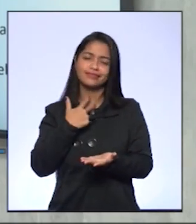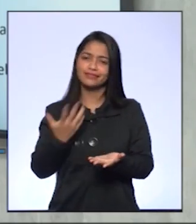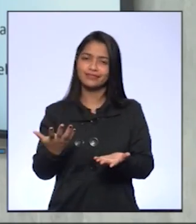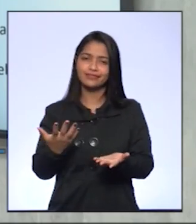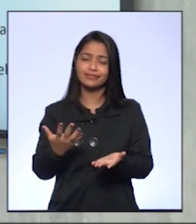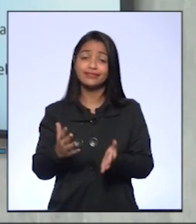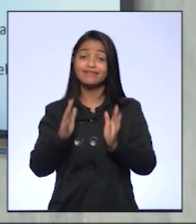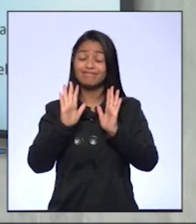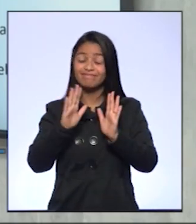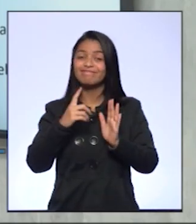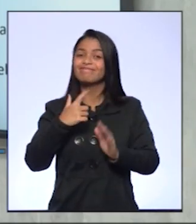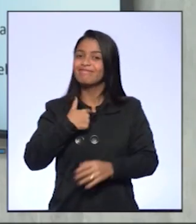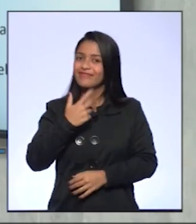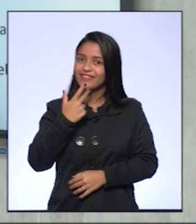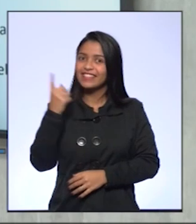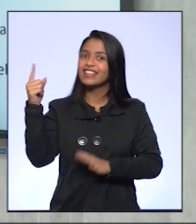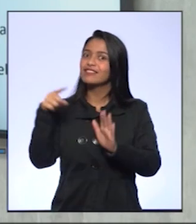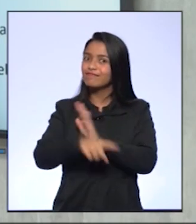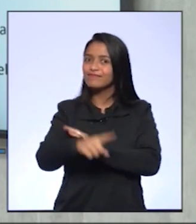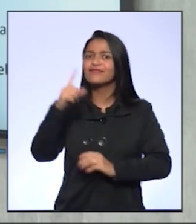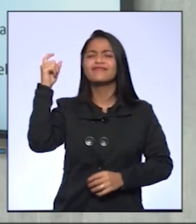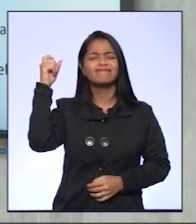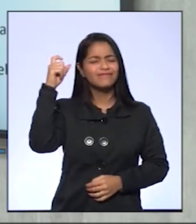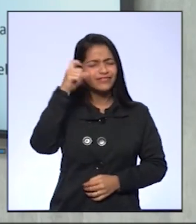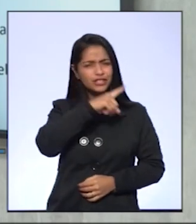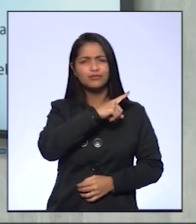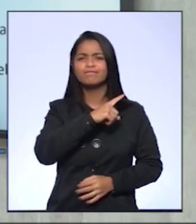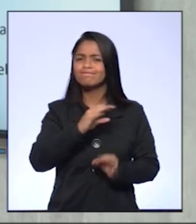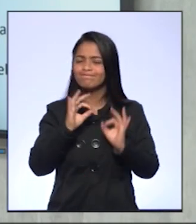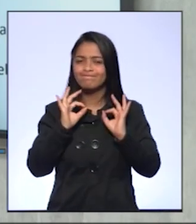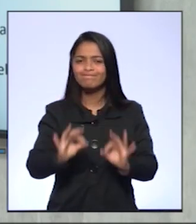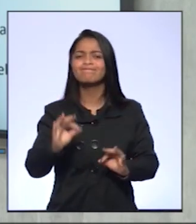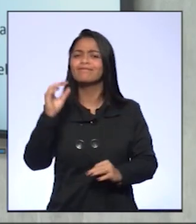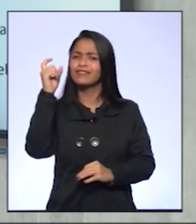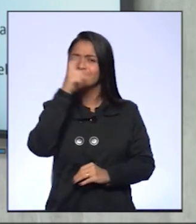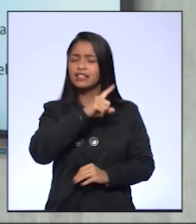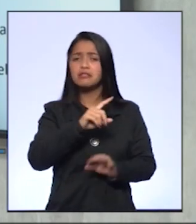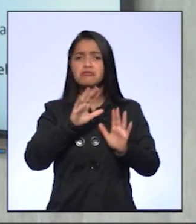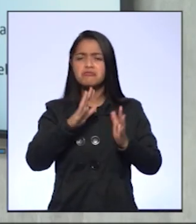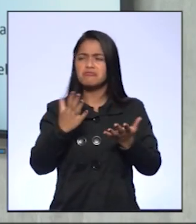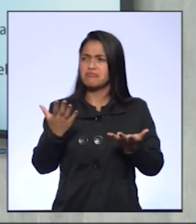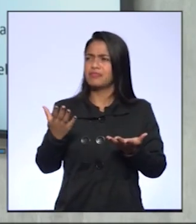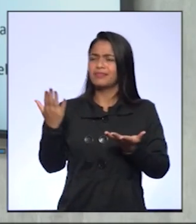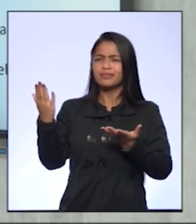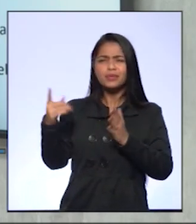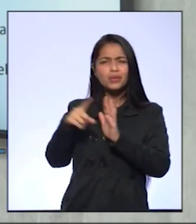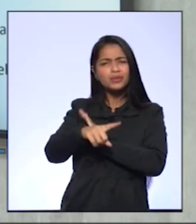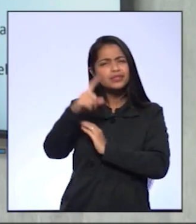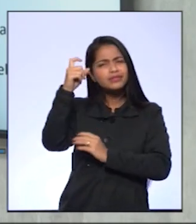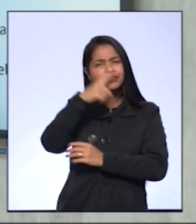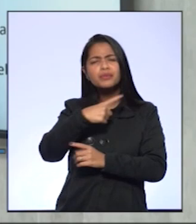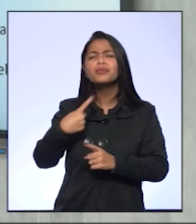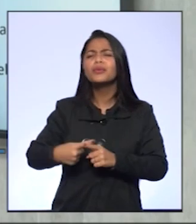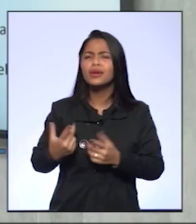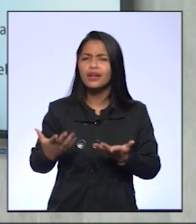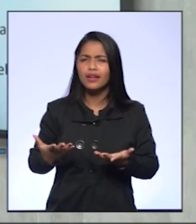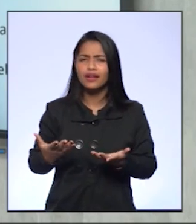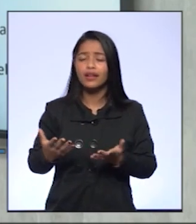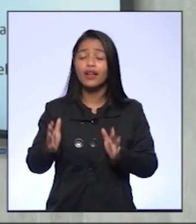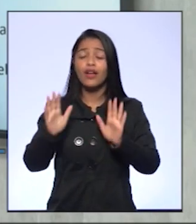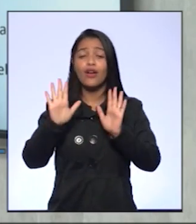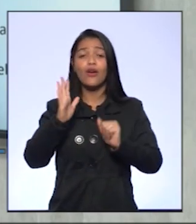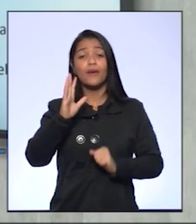você, essa questão é difícil. É muito difícil. Aí você vai falar, Gui, uai, por que essa questão é difícil? Porque o jeito que o